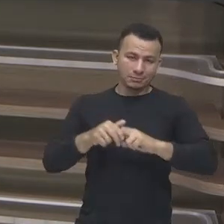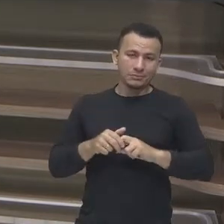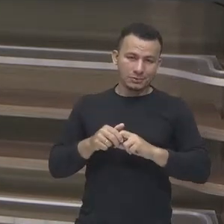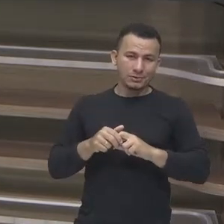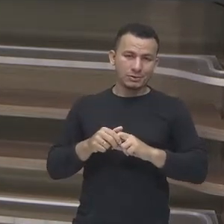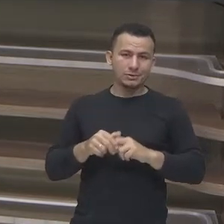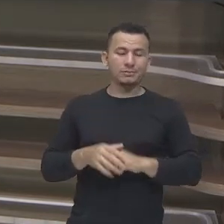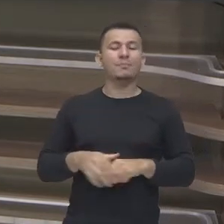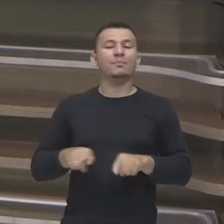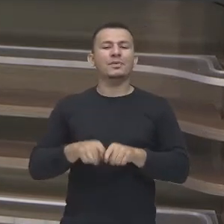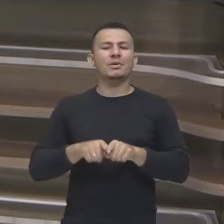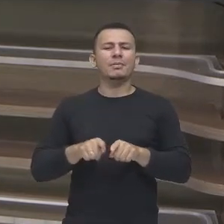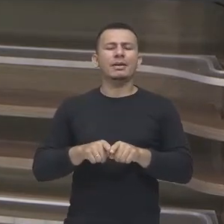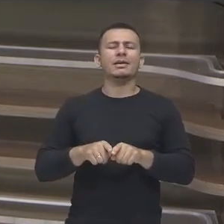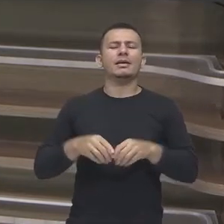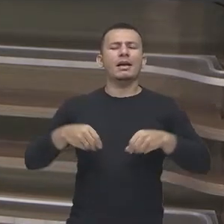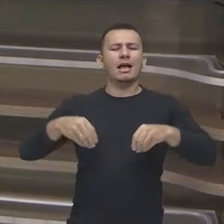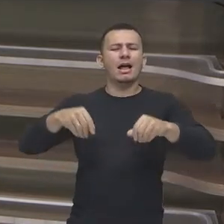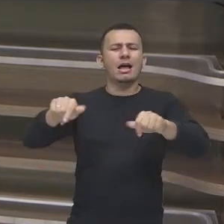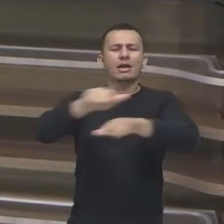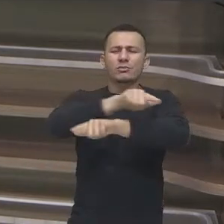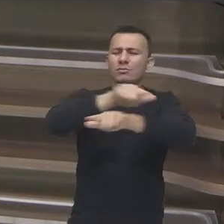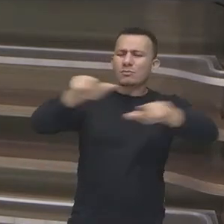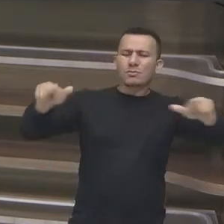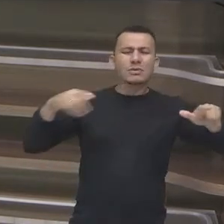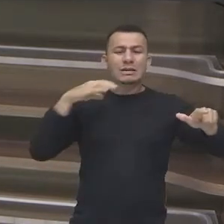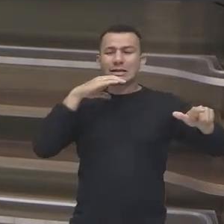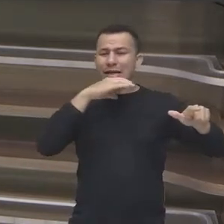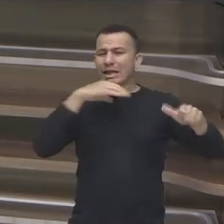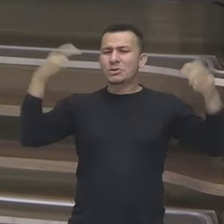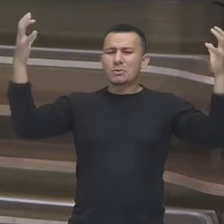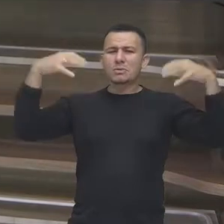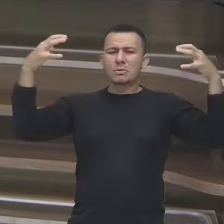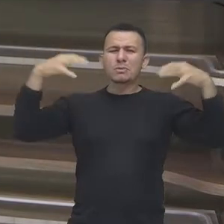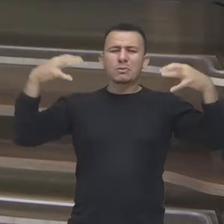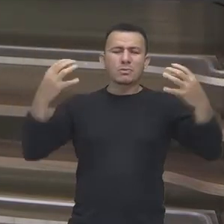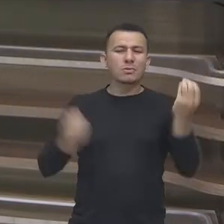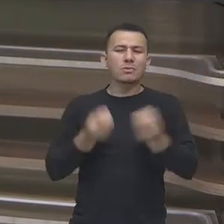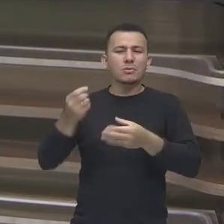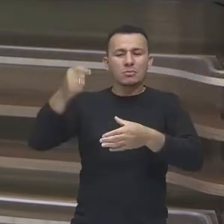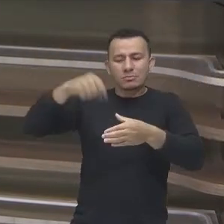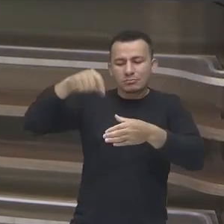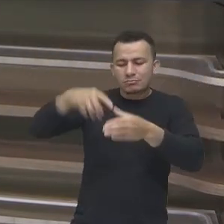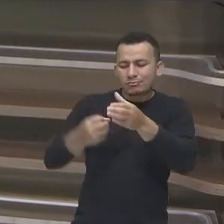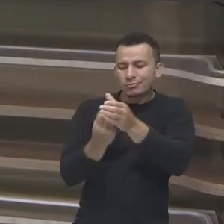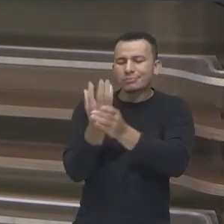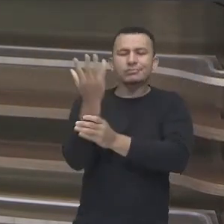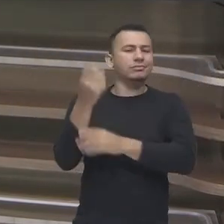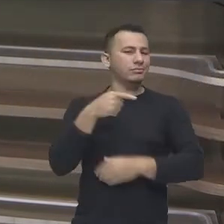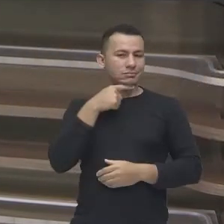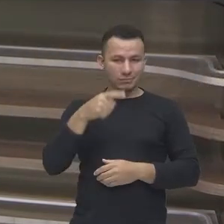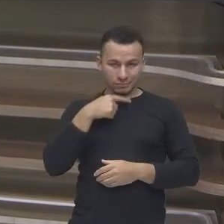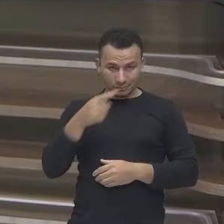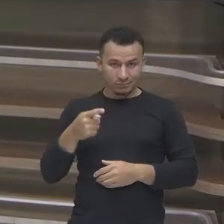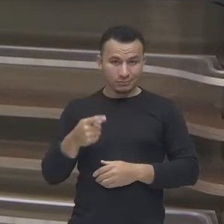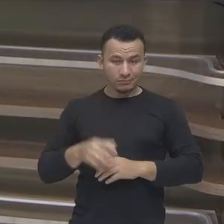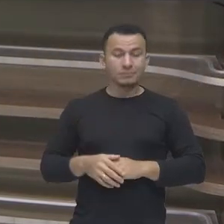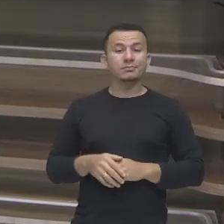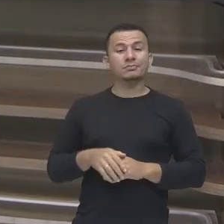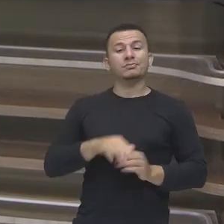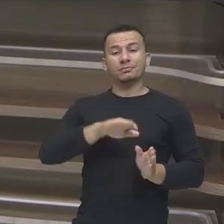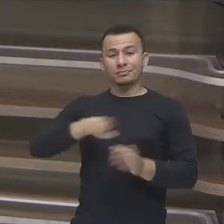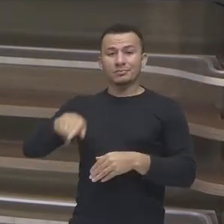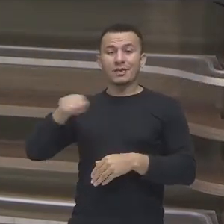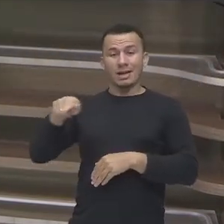como áreas de deserto, por exemplo, que são muito quentes, quase não chove, não dá para plantar. Aqui já é uma outra situação, pelo fato de ser